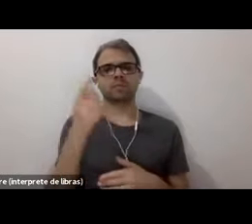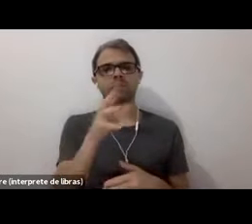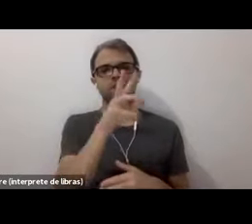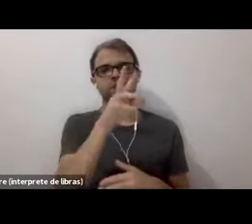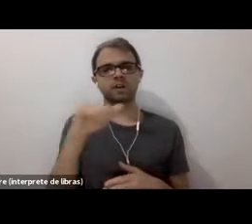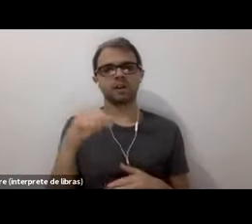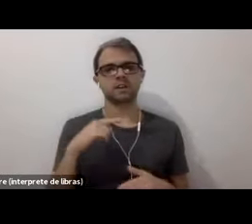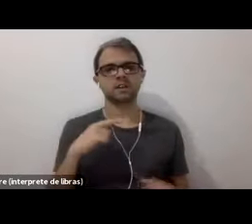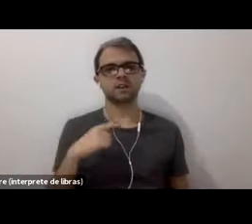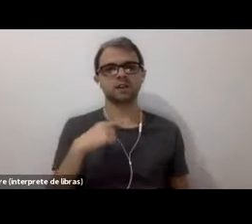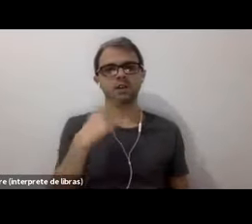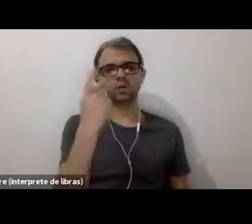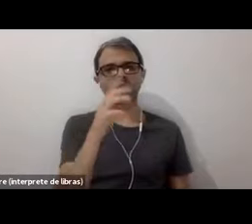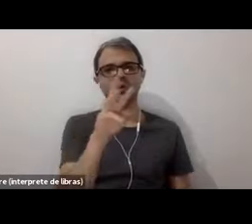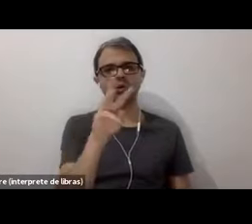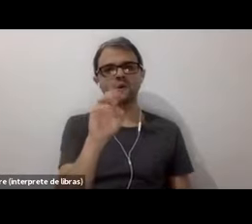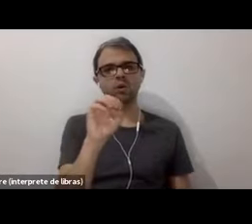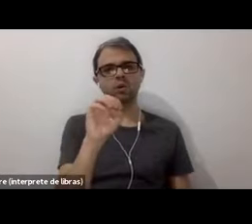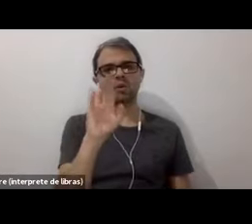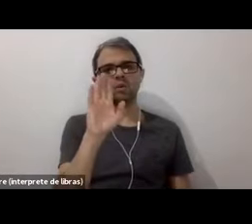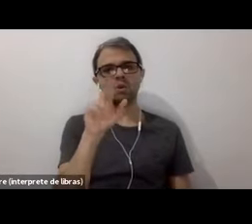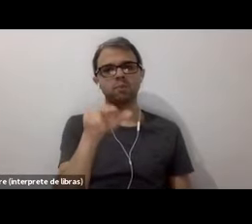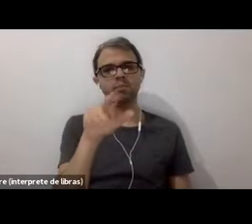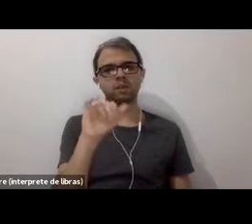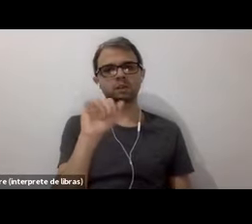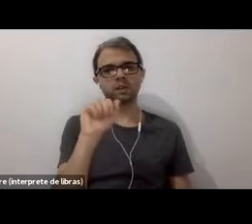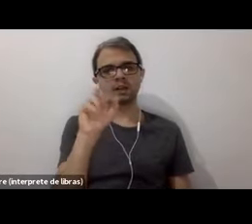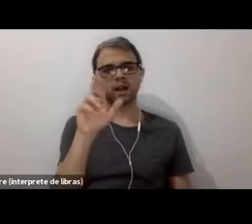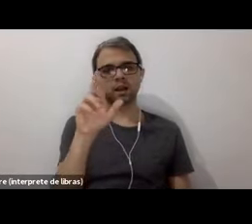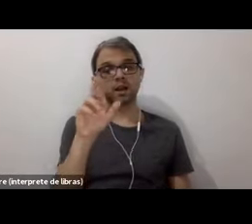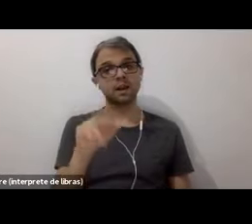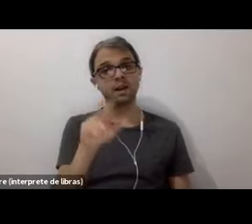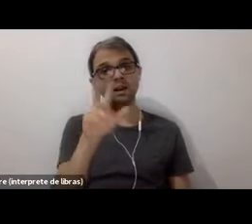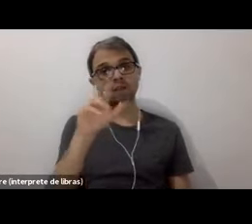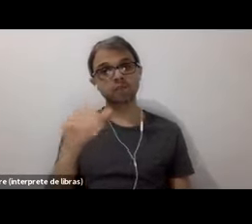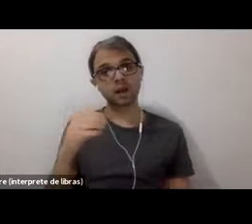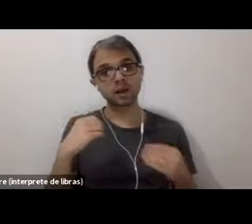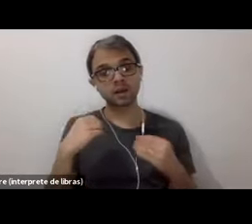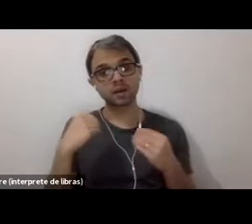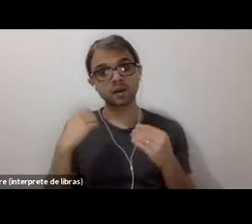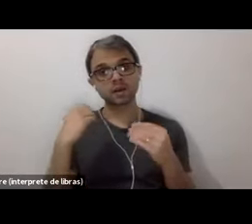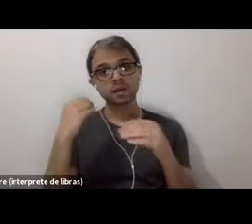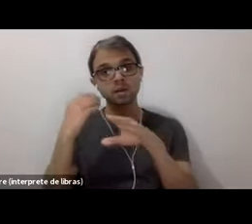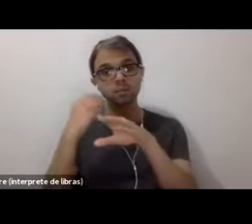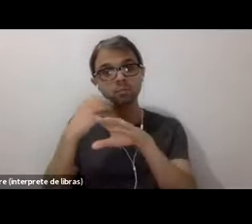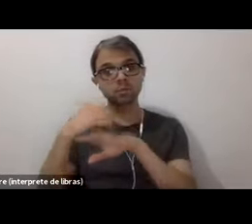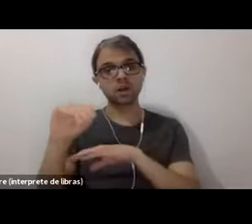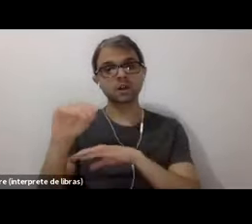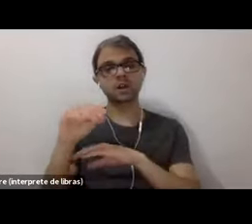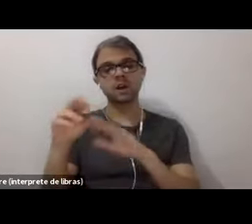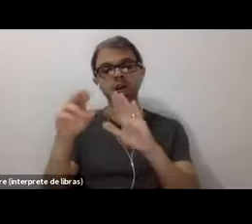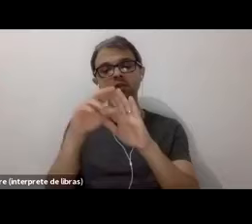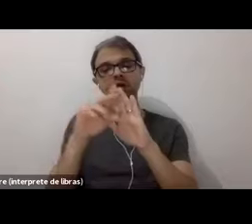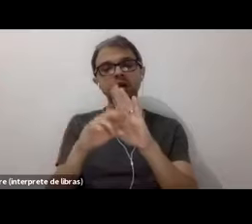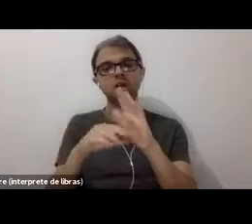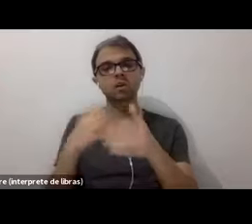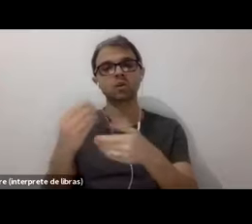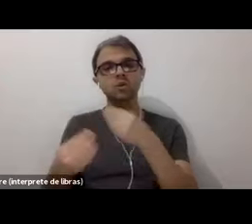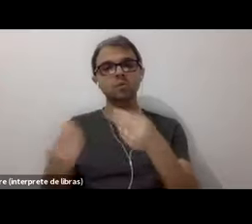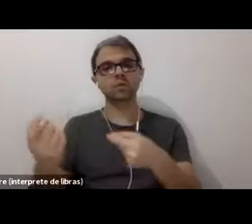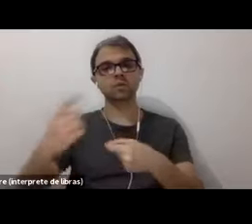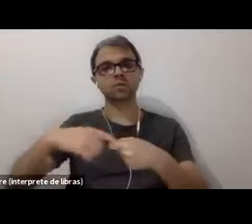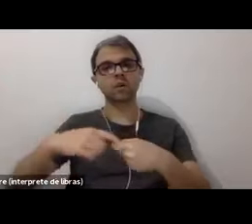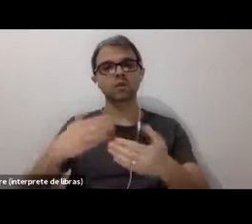também falando passo a passo do protocolo realmente que eles vão receber digitalmente, mas a gente vai falar do